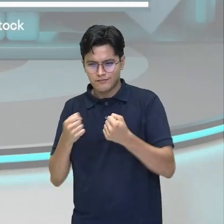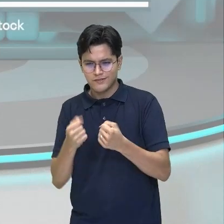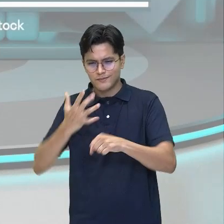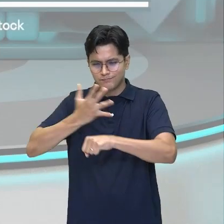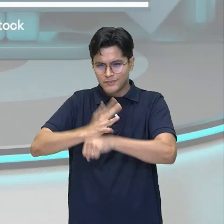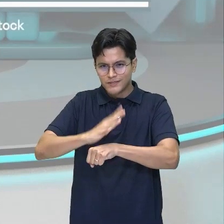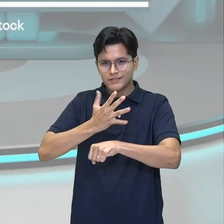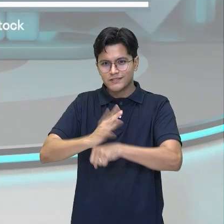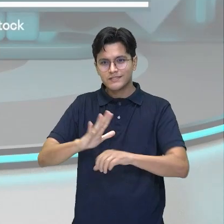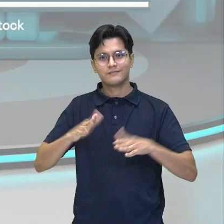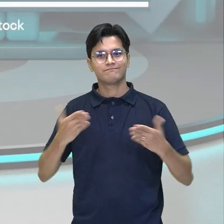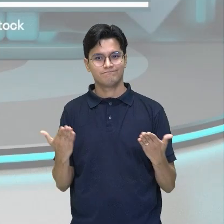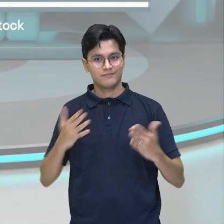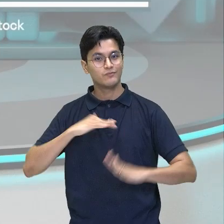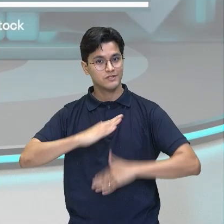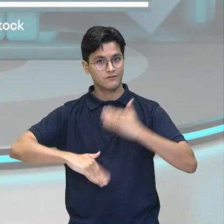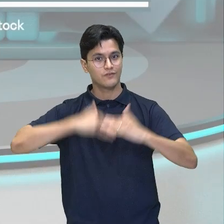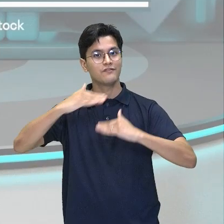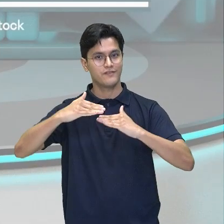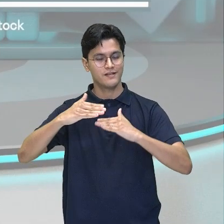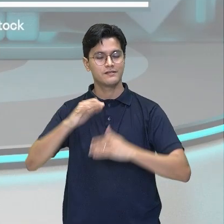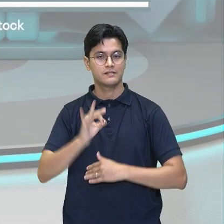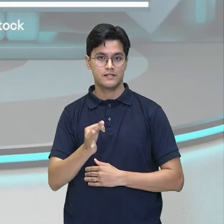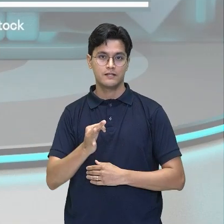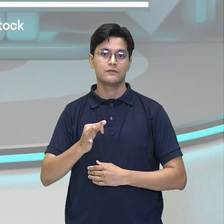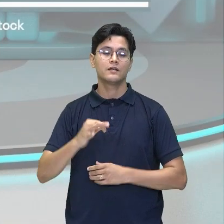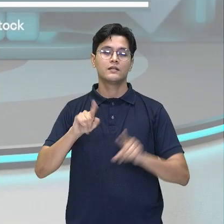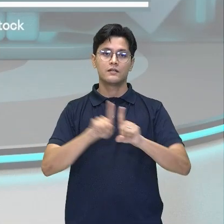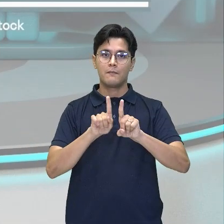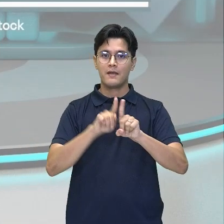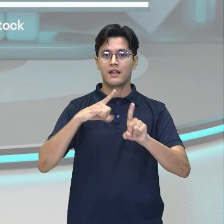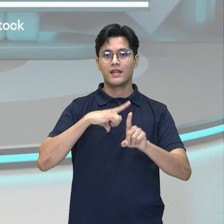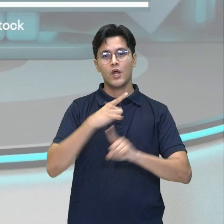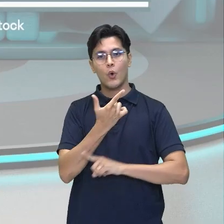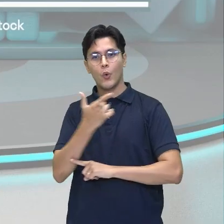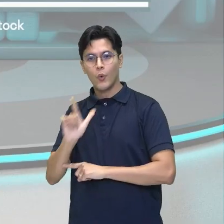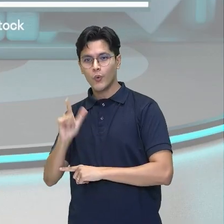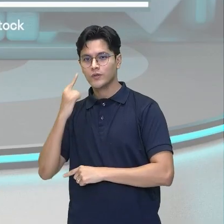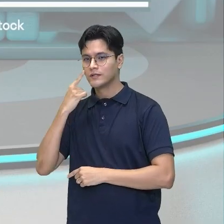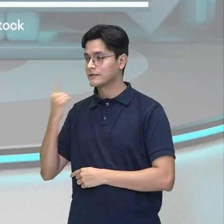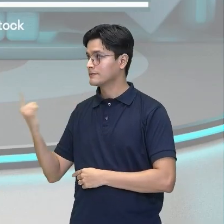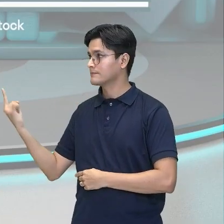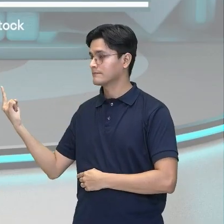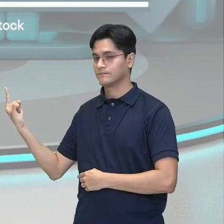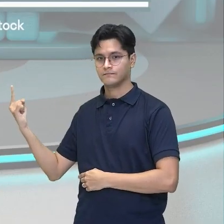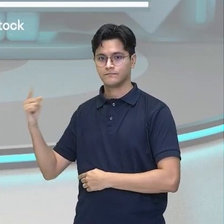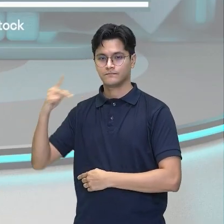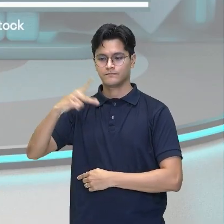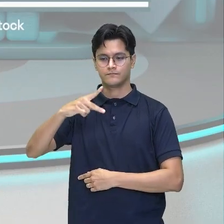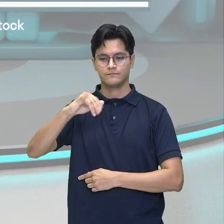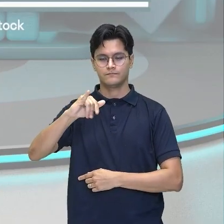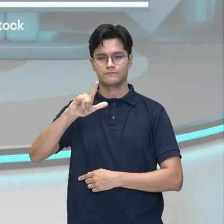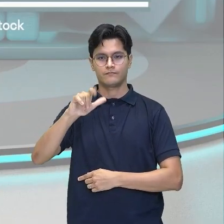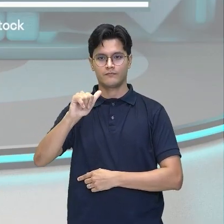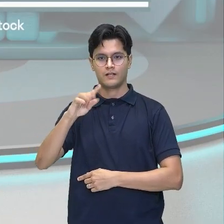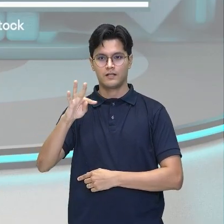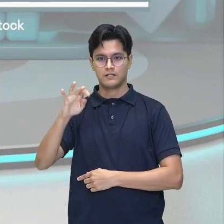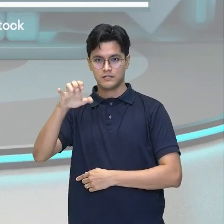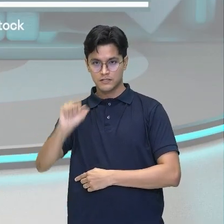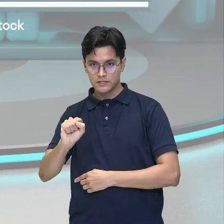mais também um outro exemplo, que é o Pilates, que vai trabalhar ali através dessa consciência